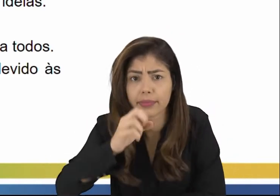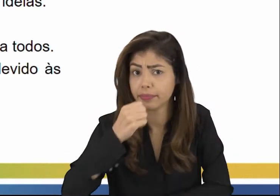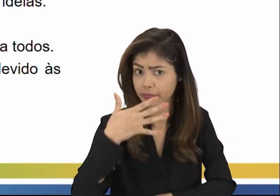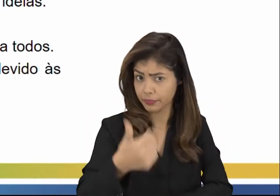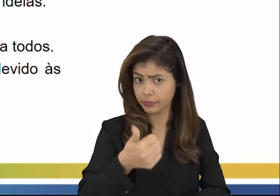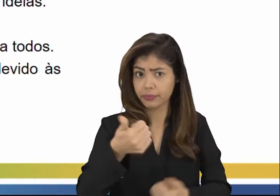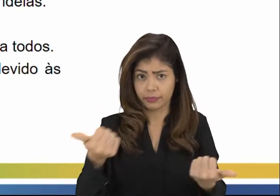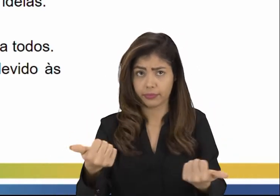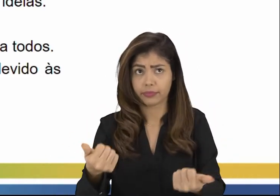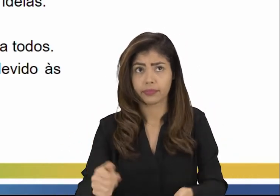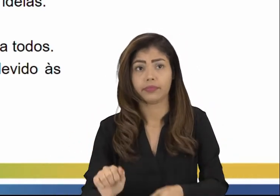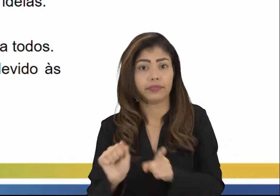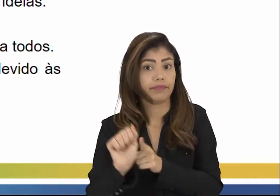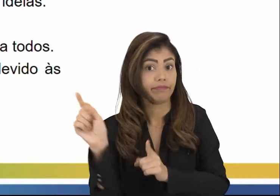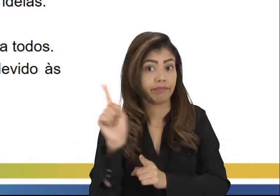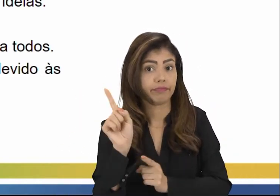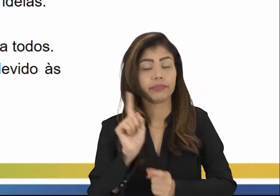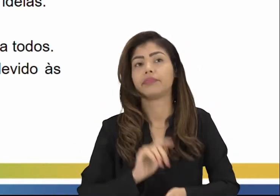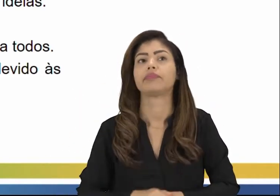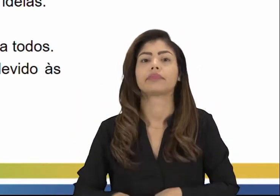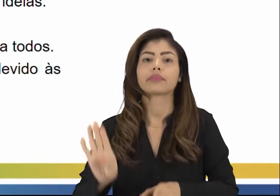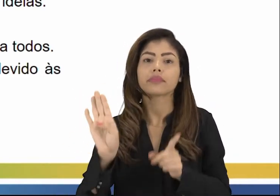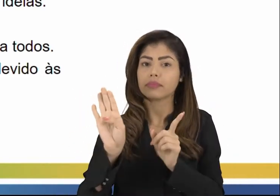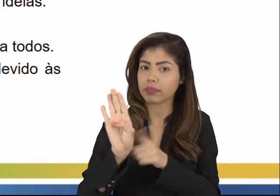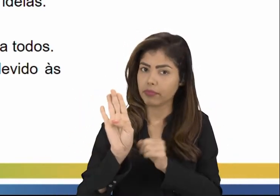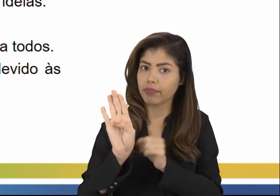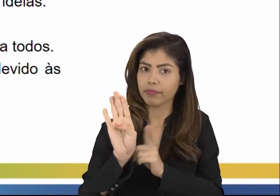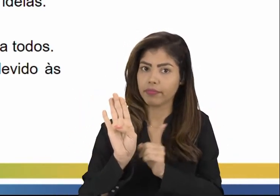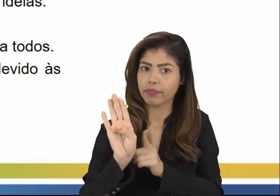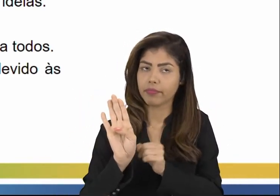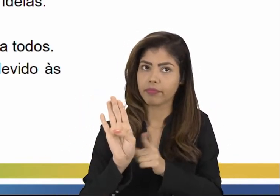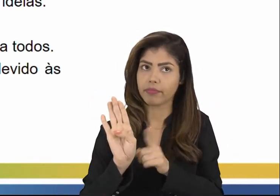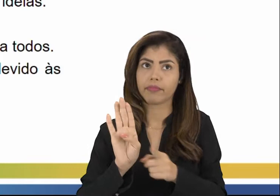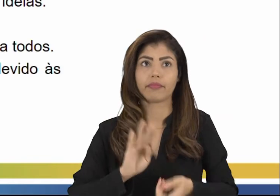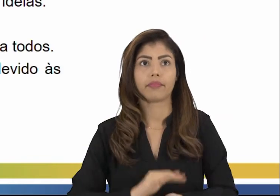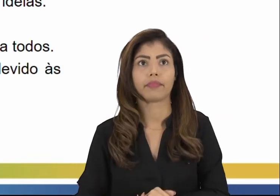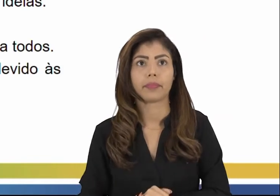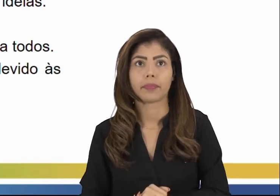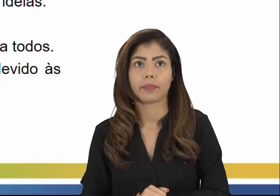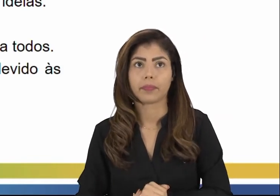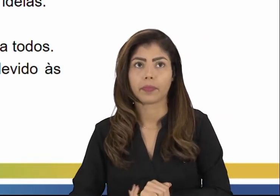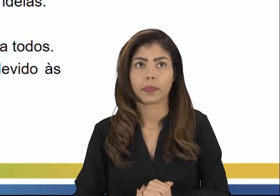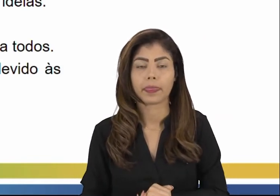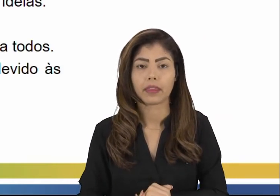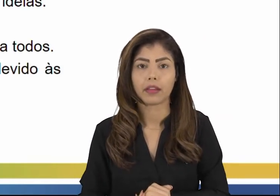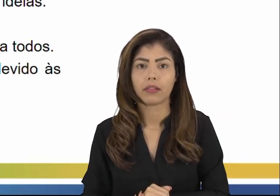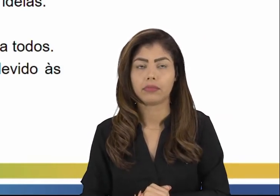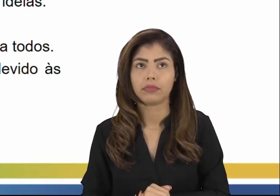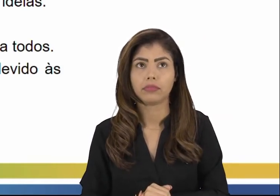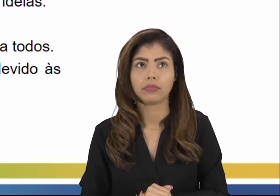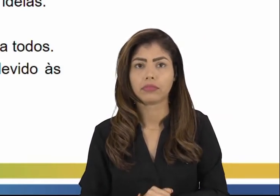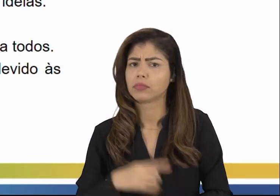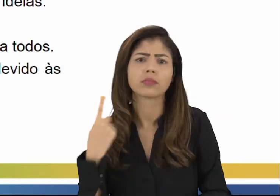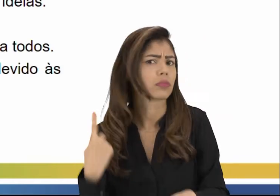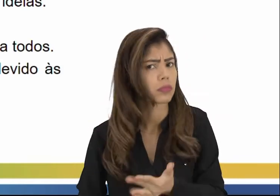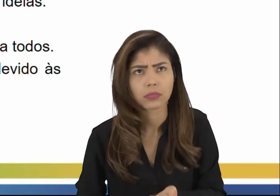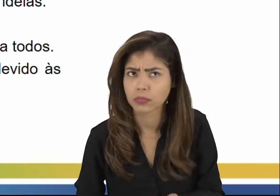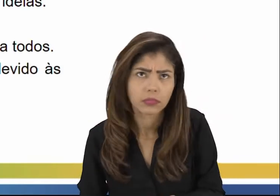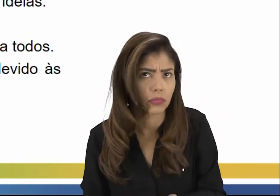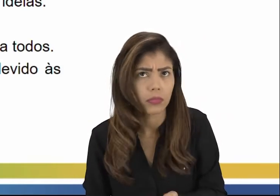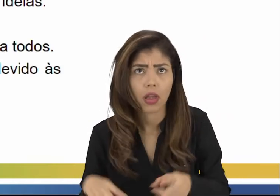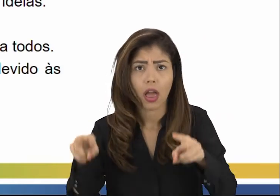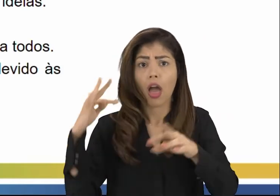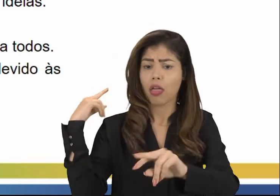bom? Não é a alternativa A. Vamos ter aqui a alternativa B. Vamos analisar ela. Ele não concordou